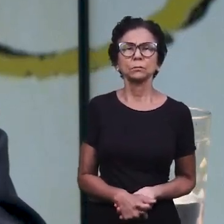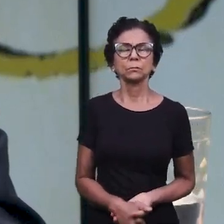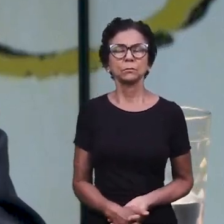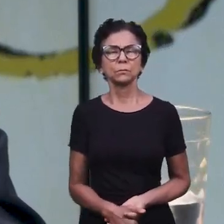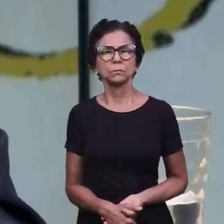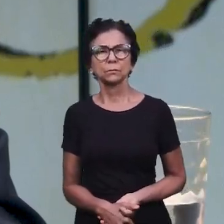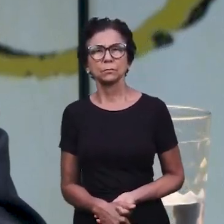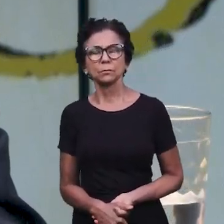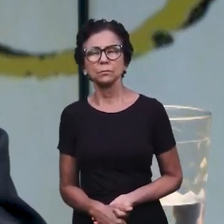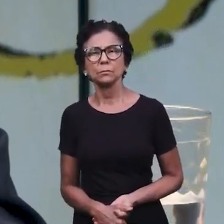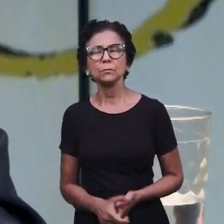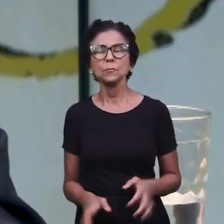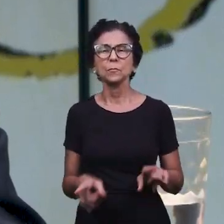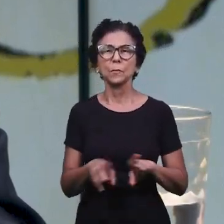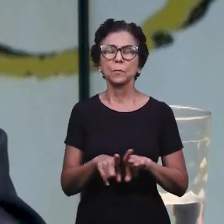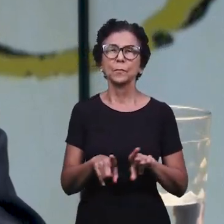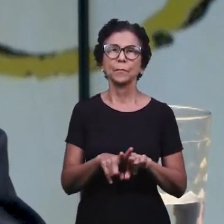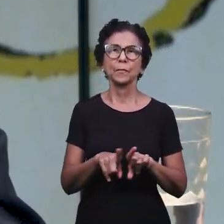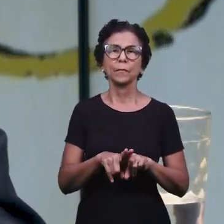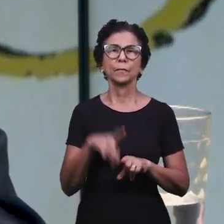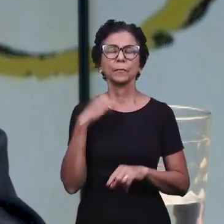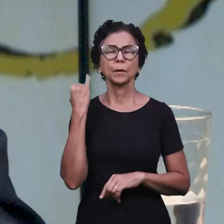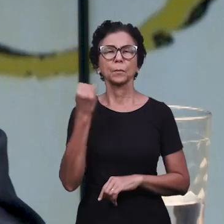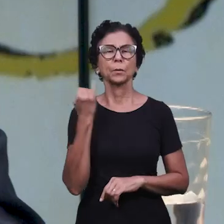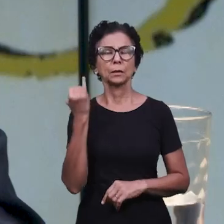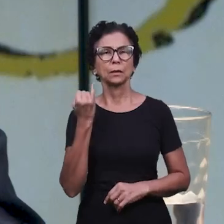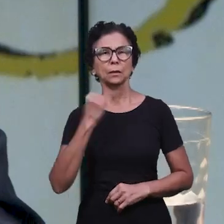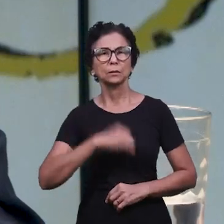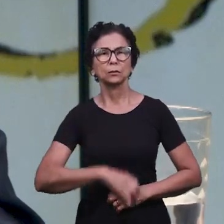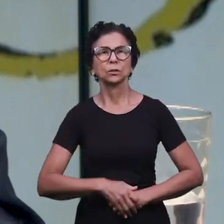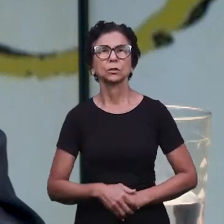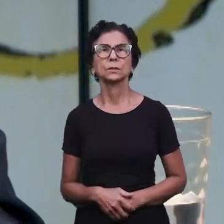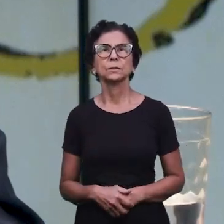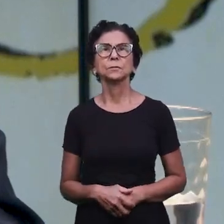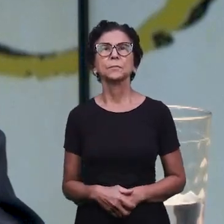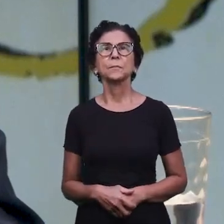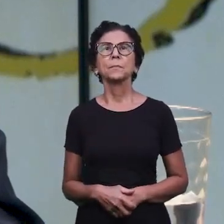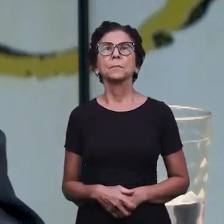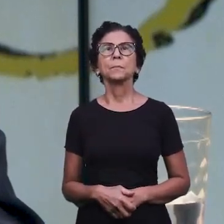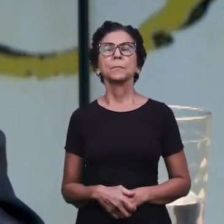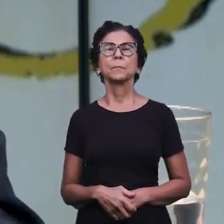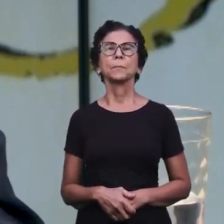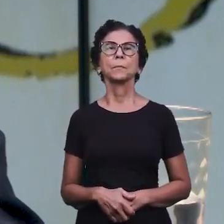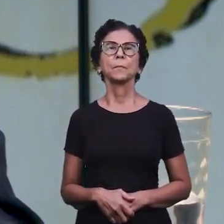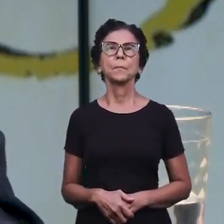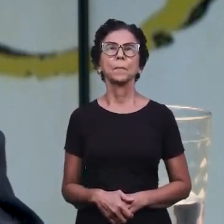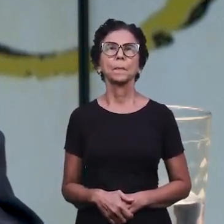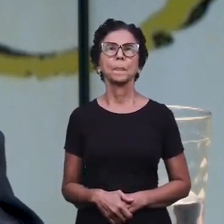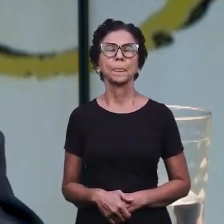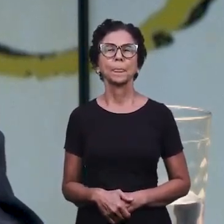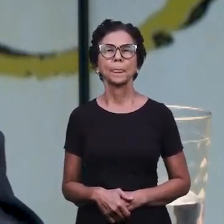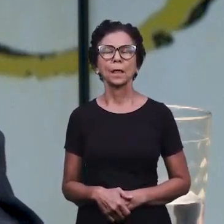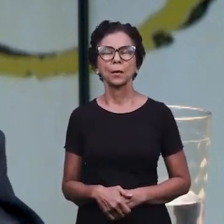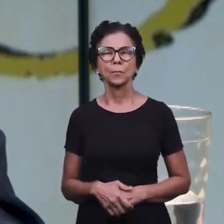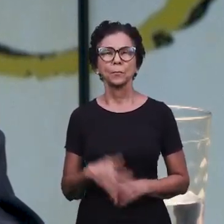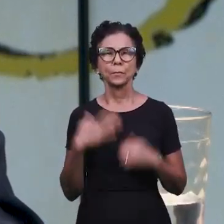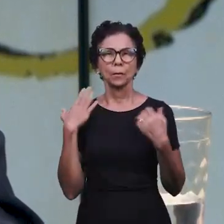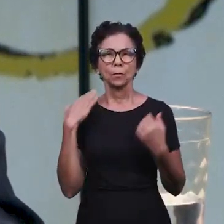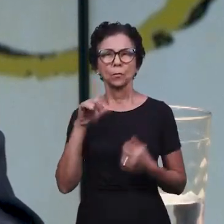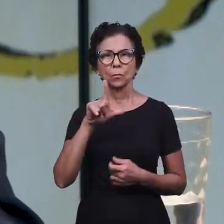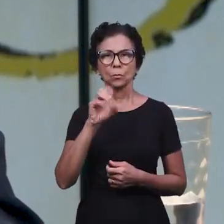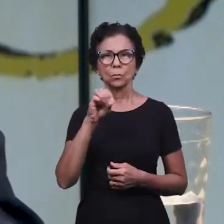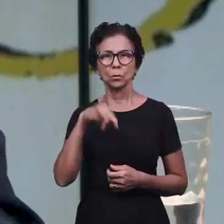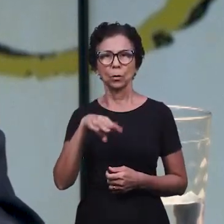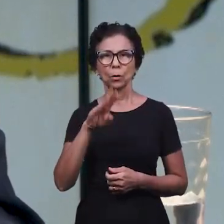questão os lombos cingidos. Vossos lombos estejam cingidos. Paulo escreve aos Efésios, no